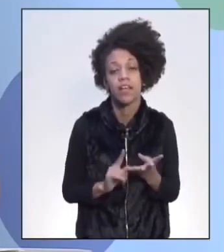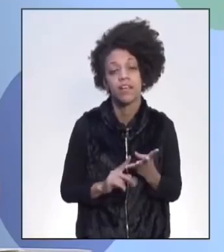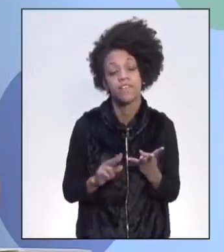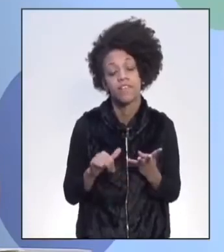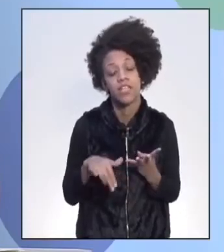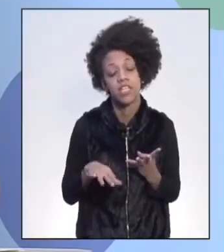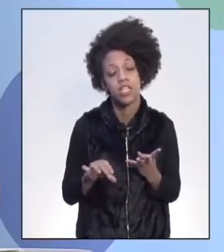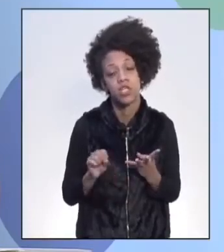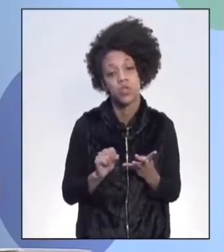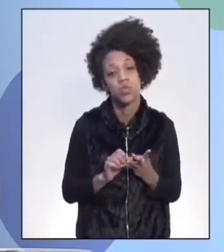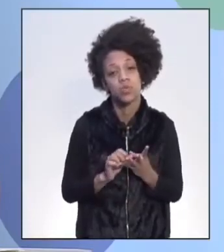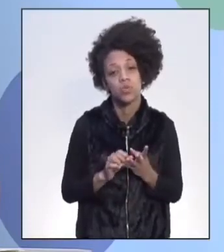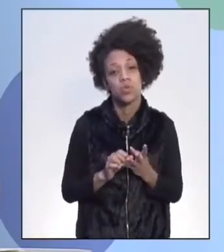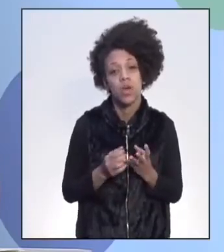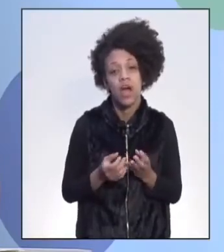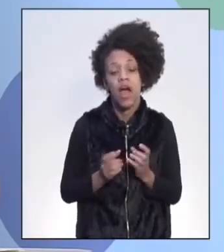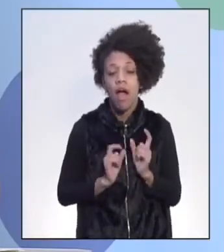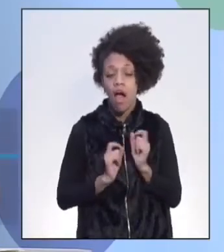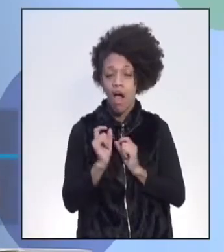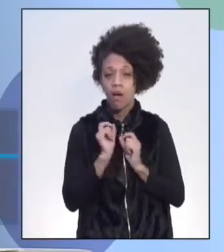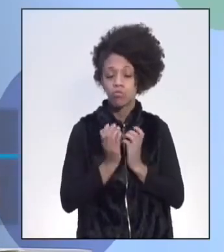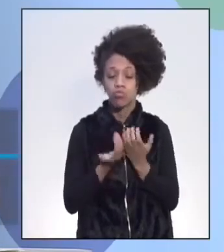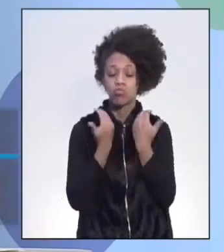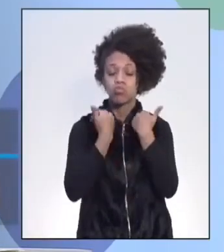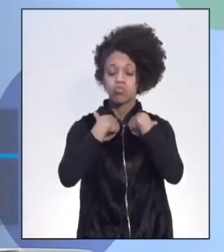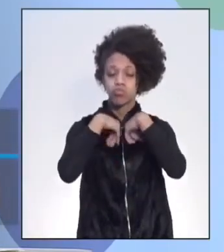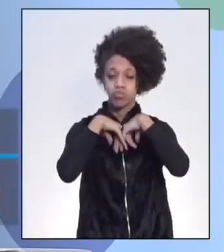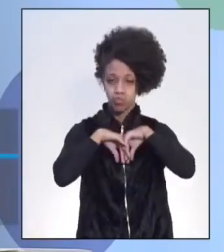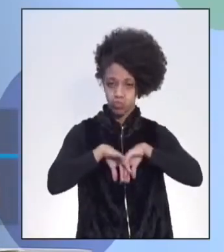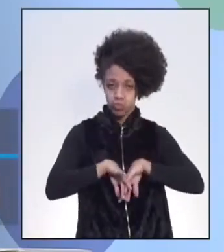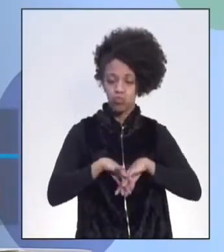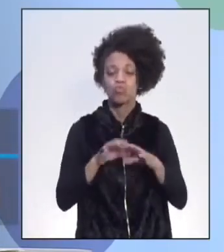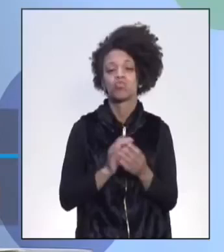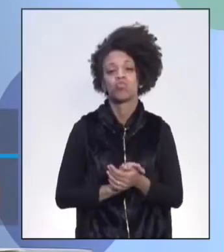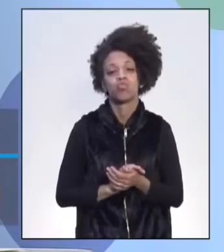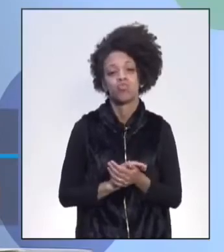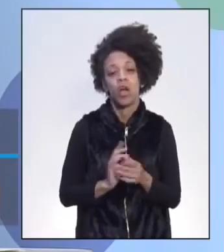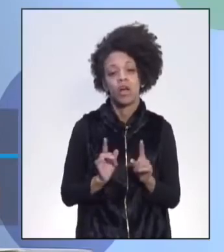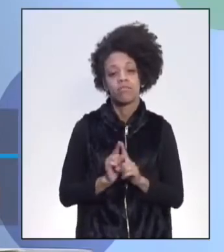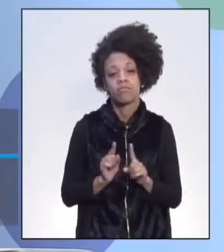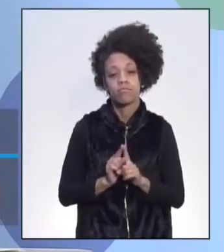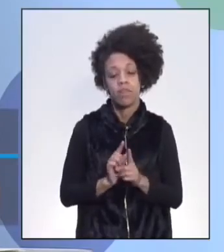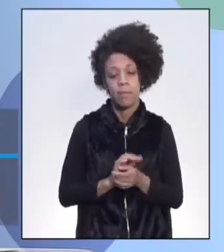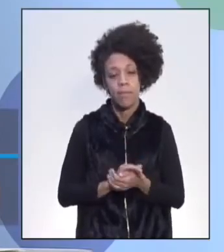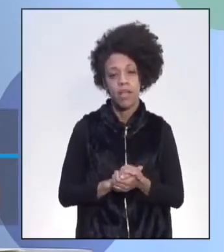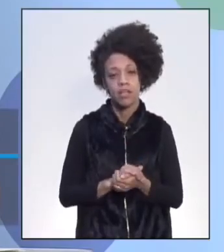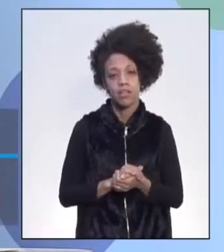Vinícius escreveu a glândula que joga hormônio para dentro do corpo. Assim também fez o